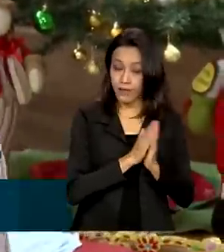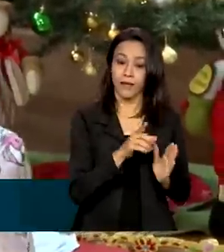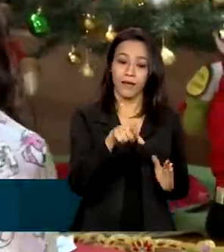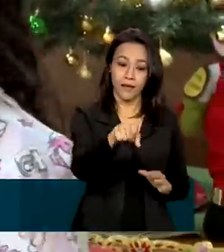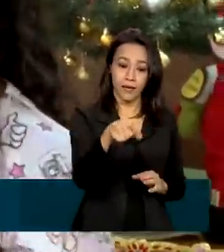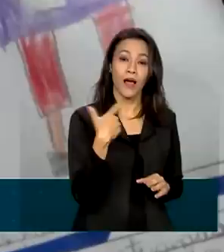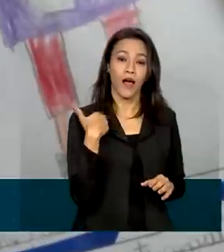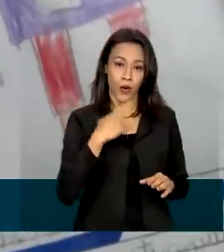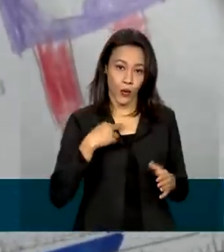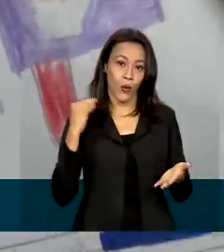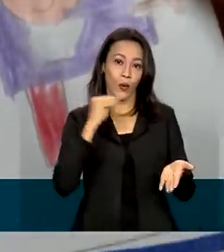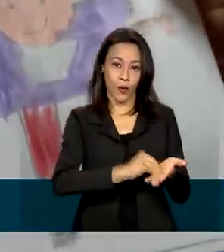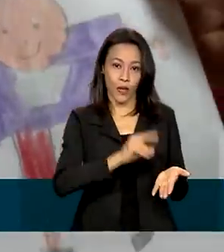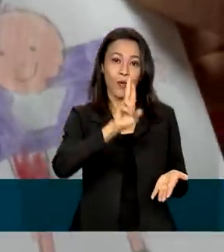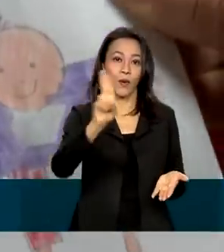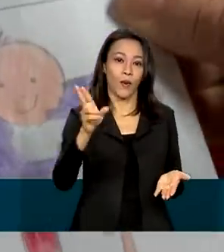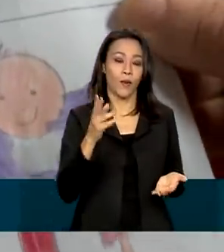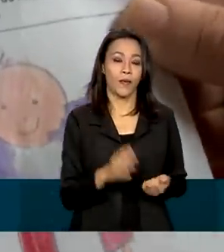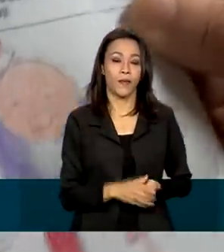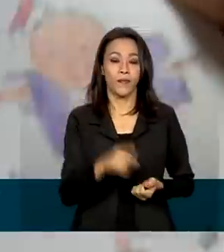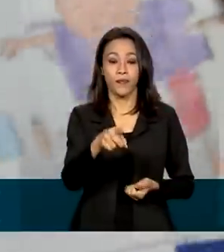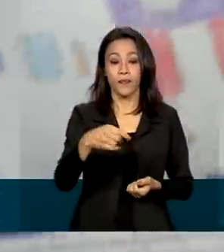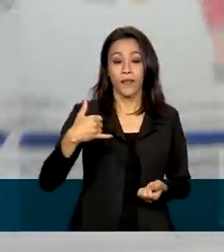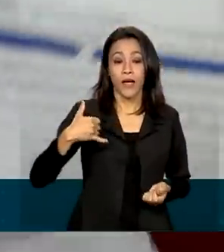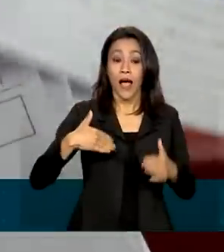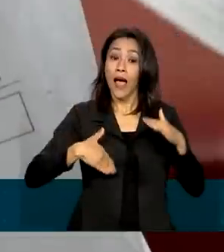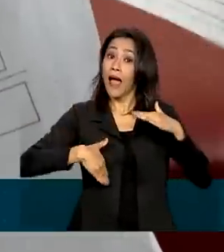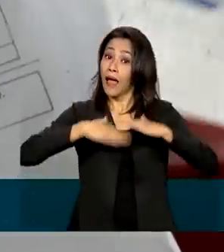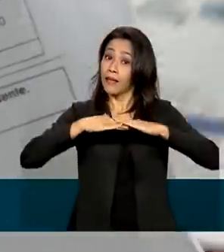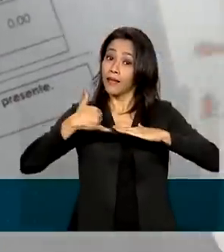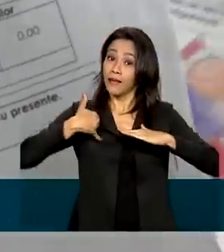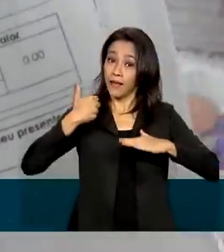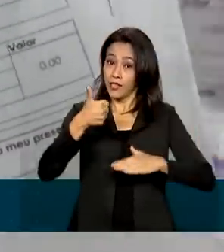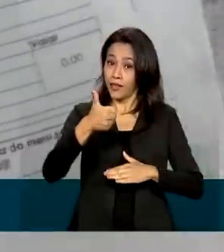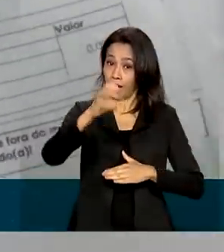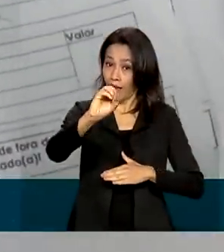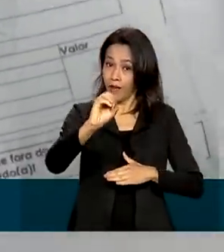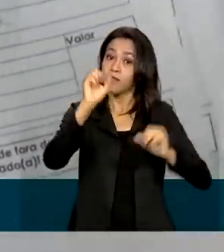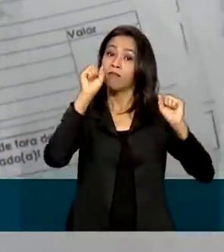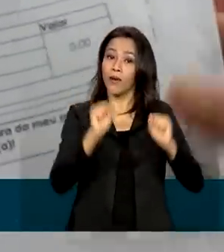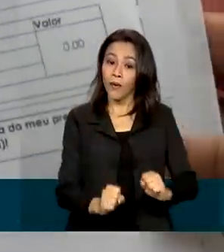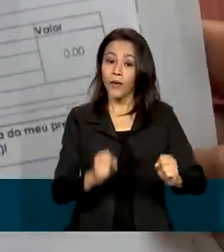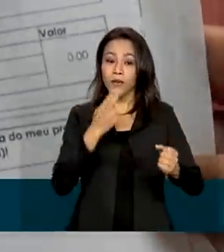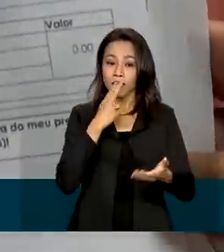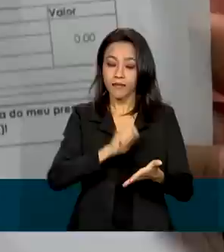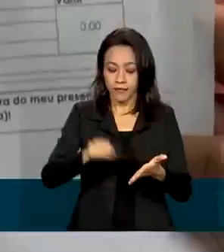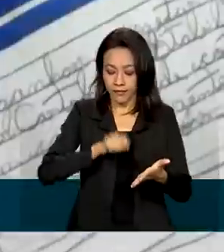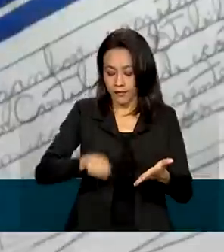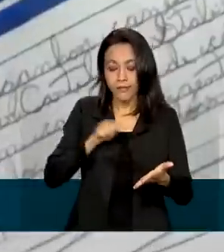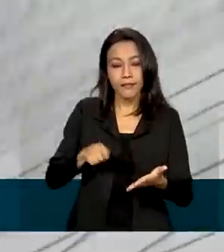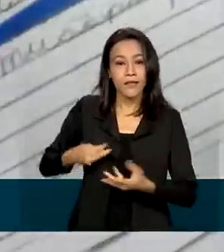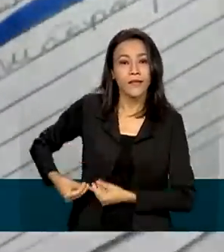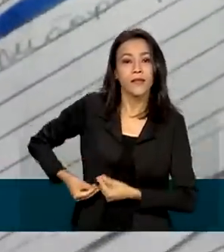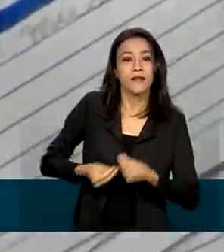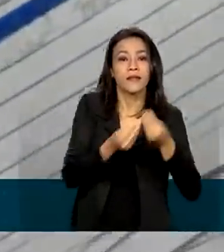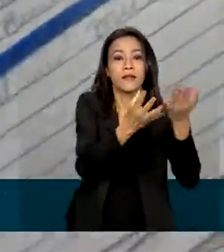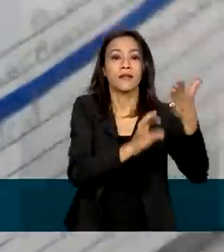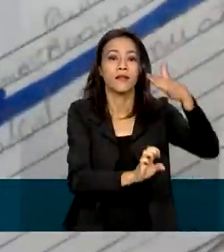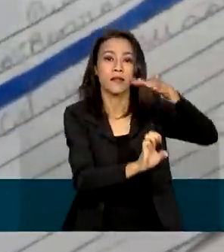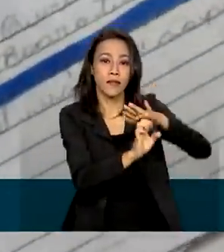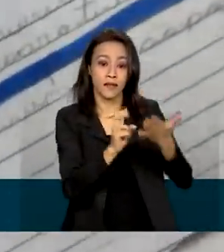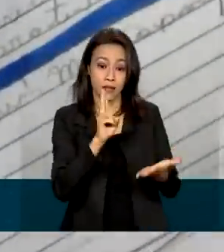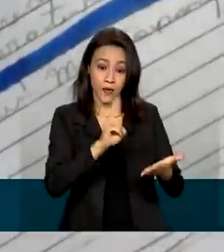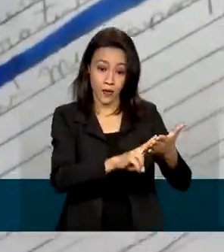que é meu nome. Crianças de até 10 anos de idade podem enviar cartinhas ao Papai Noel dos Correios. Para pessoas